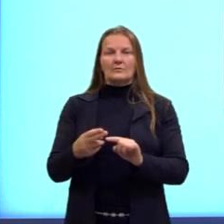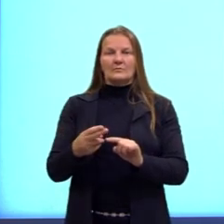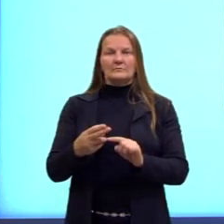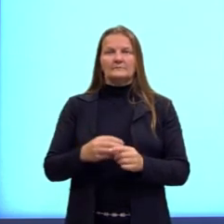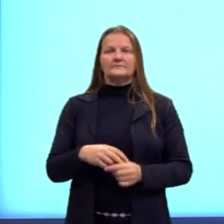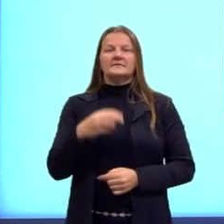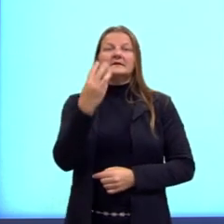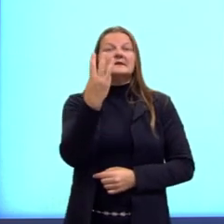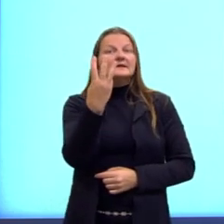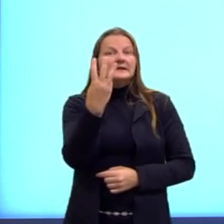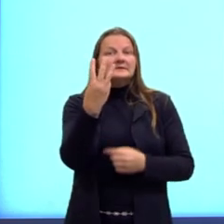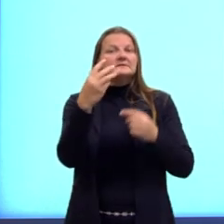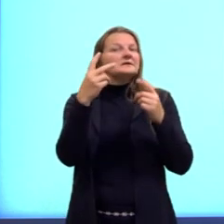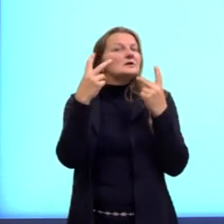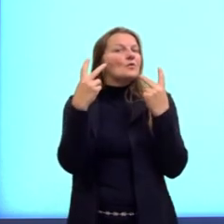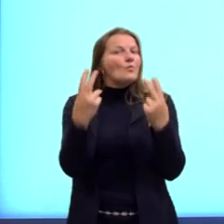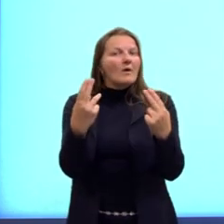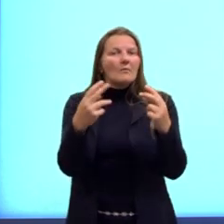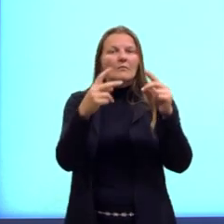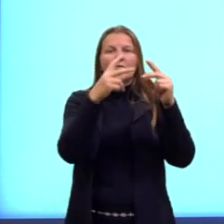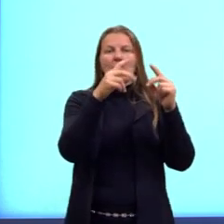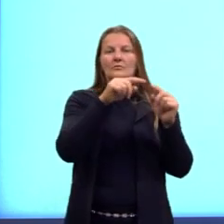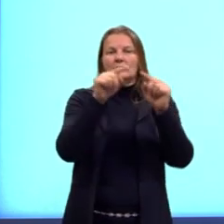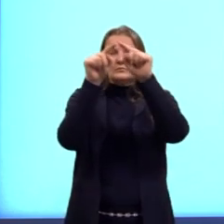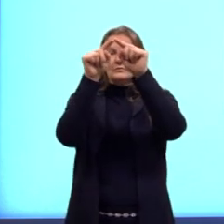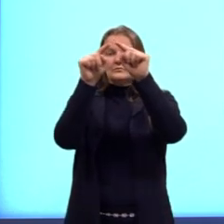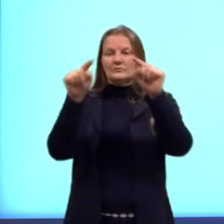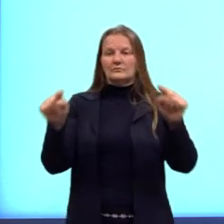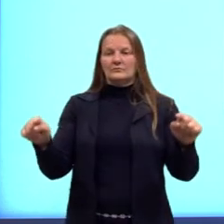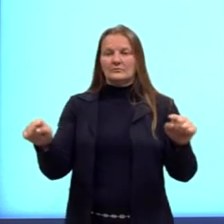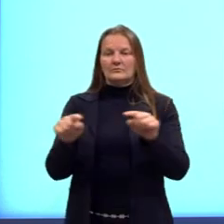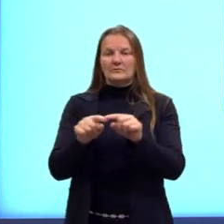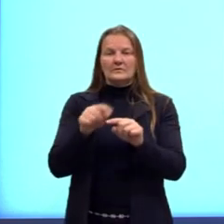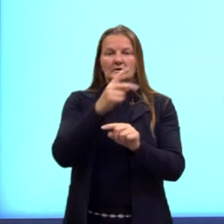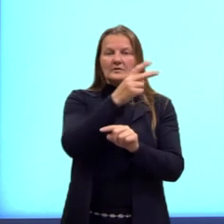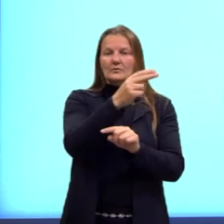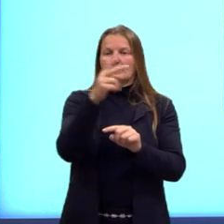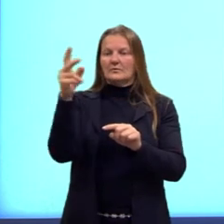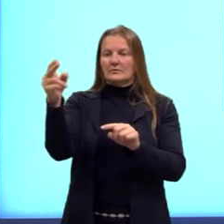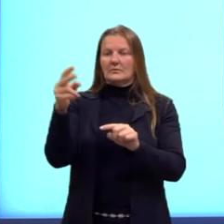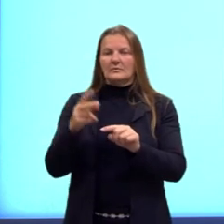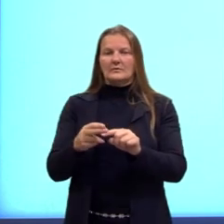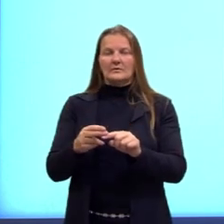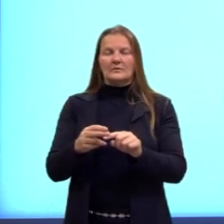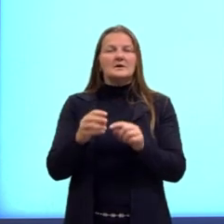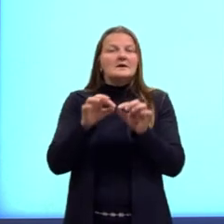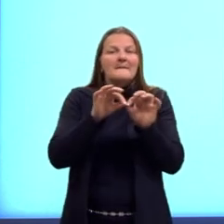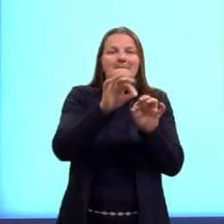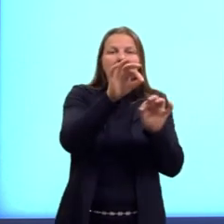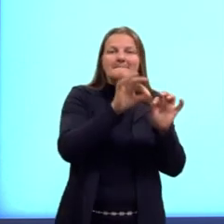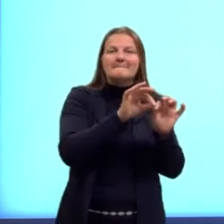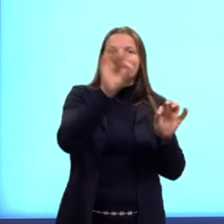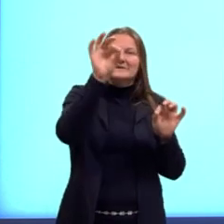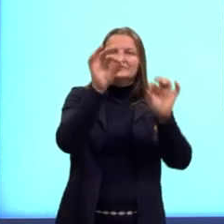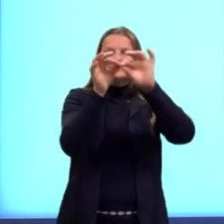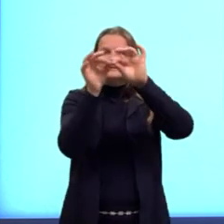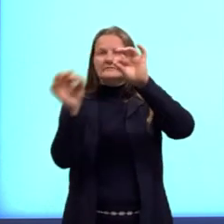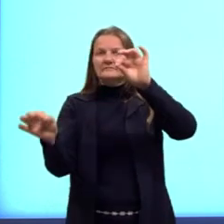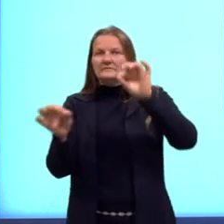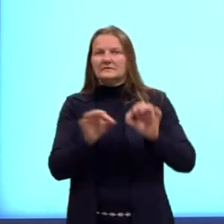um triângulo que possui então três lados com a mesma medida de comprimento portanto nós temos também